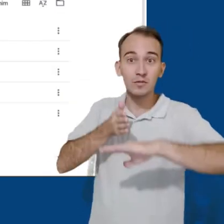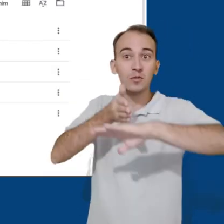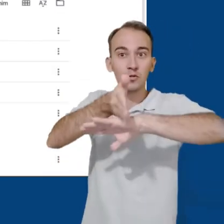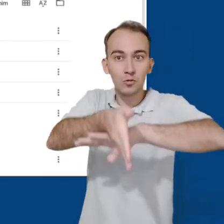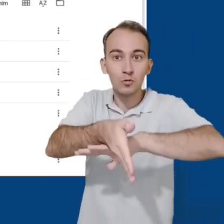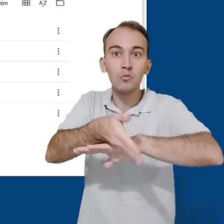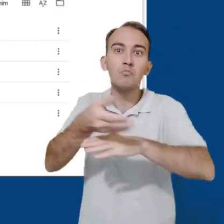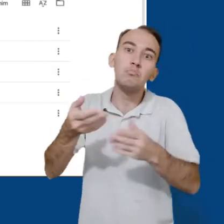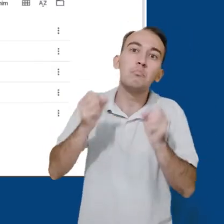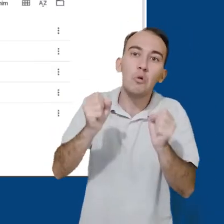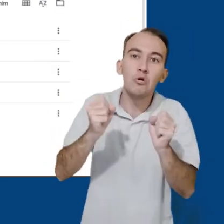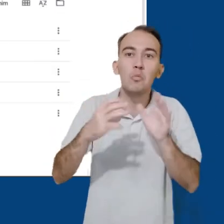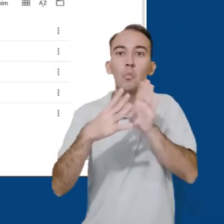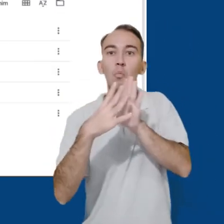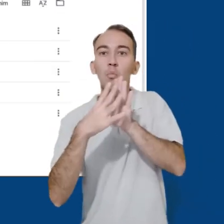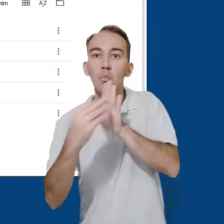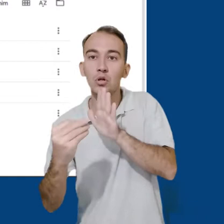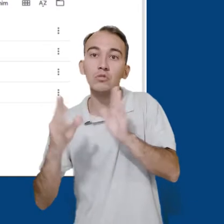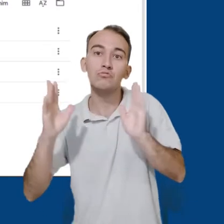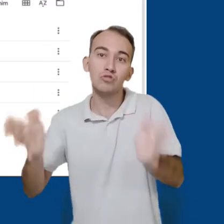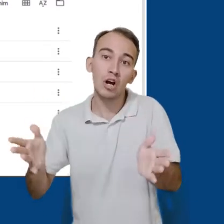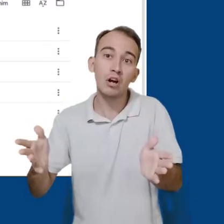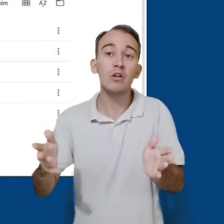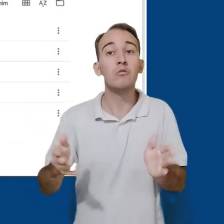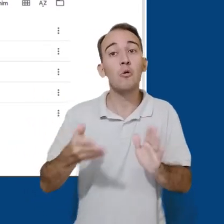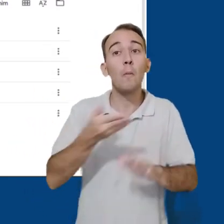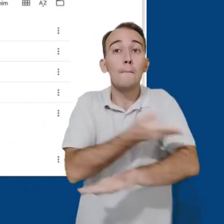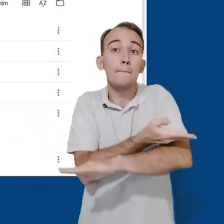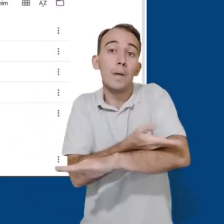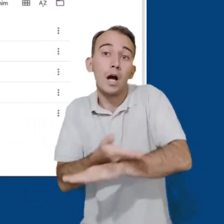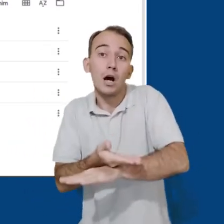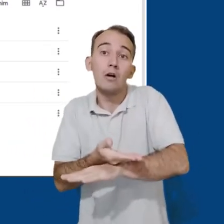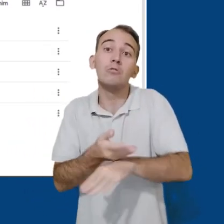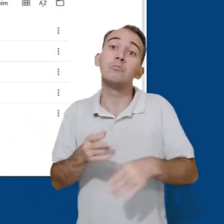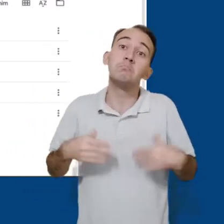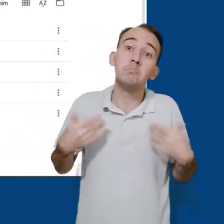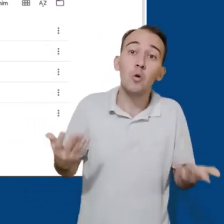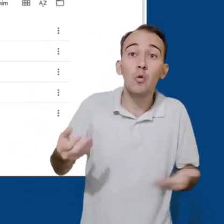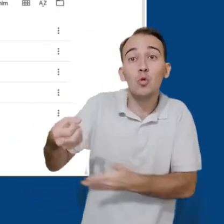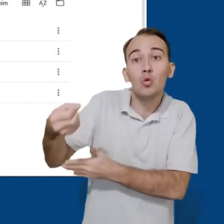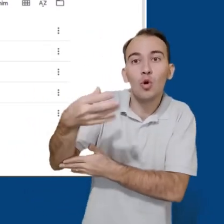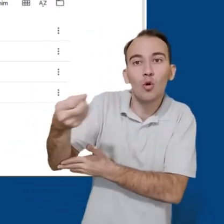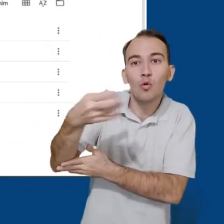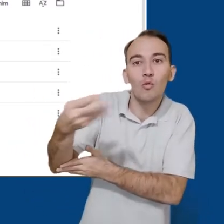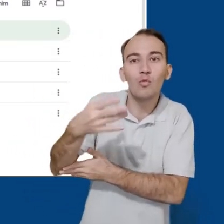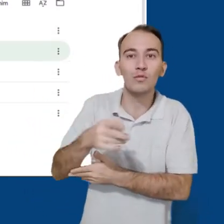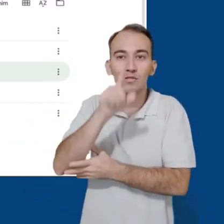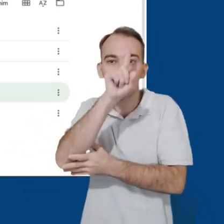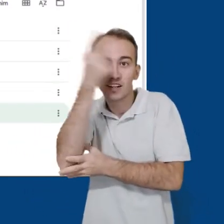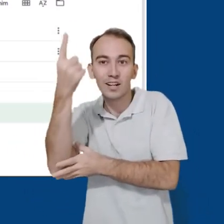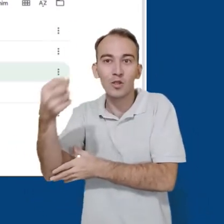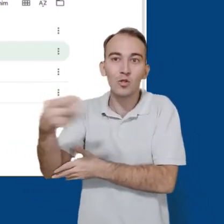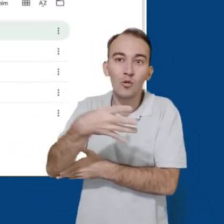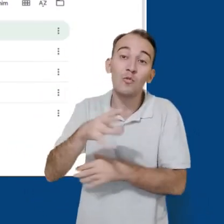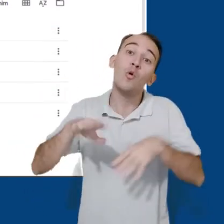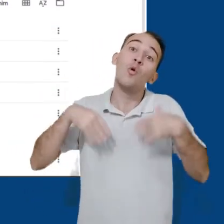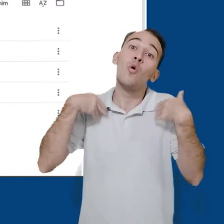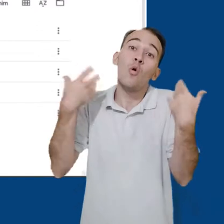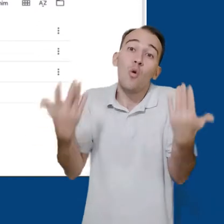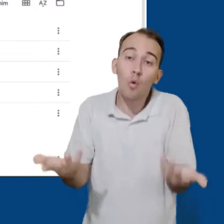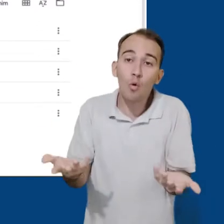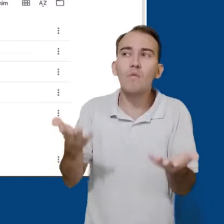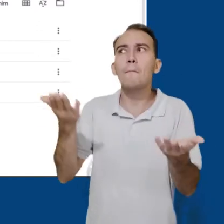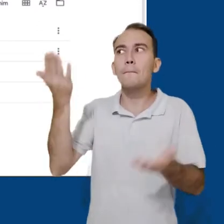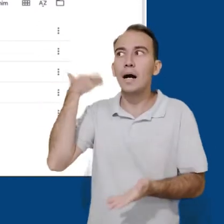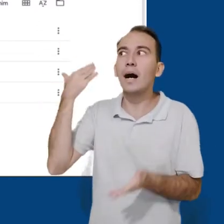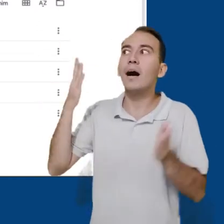podemos escolher entre iniciar um documento em branco e a partir de modelos já oferecidos pelo google ou também podemos retornar um